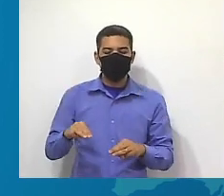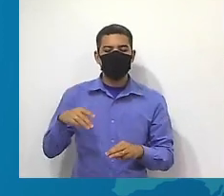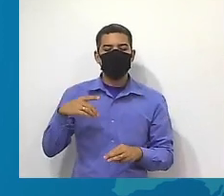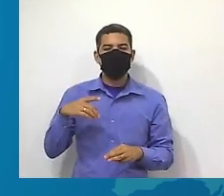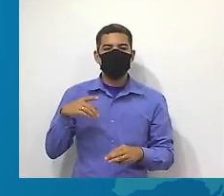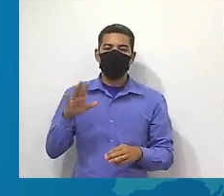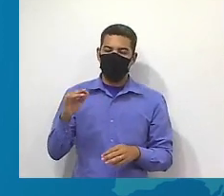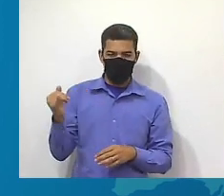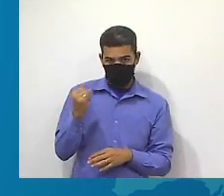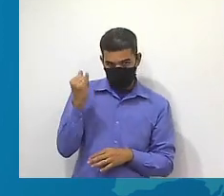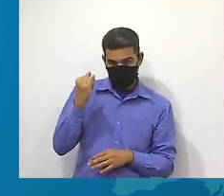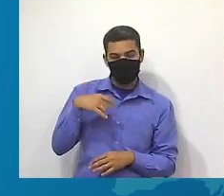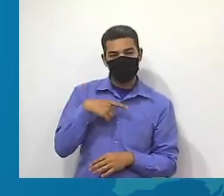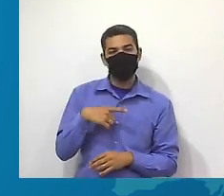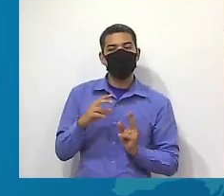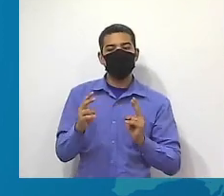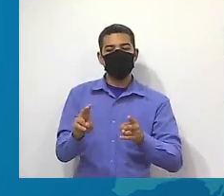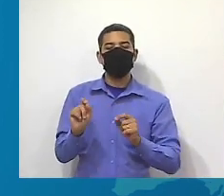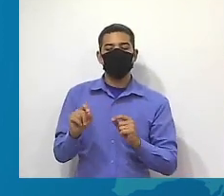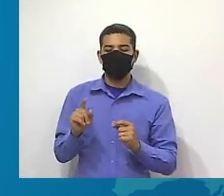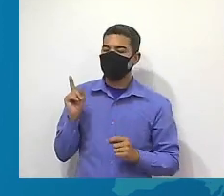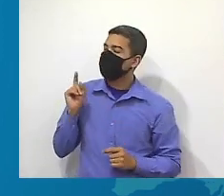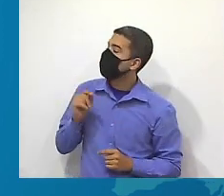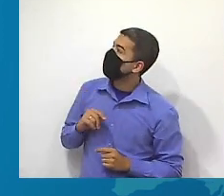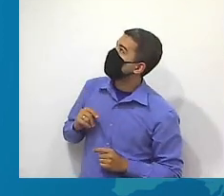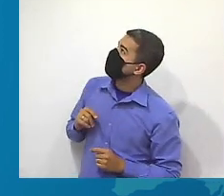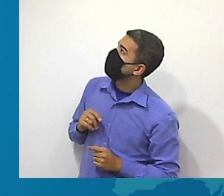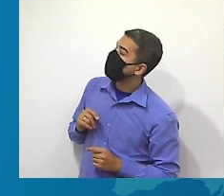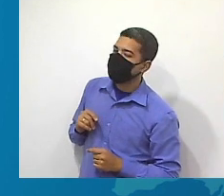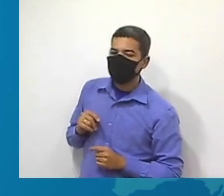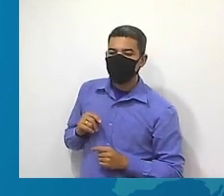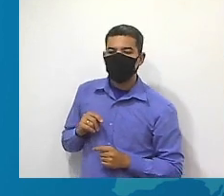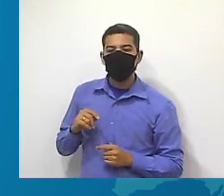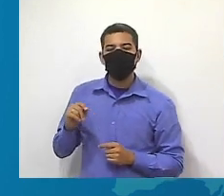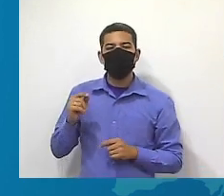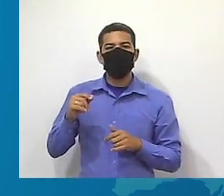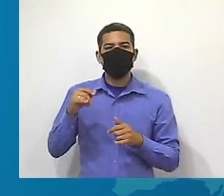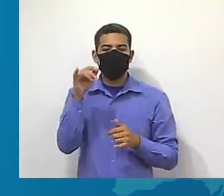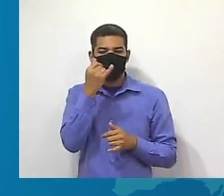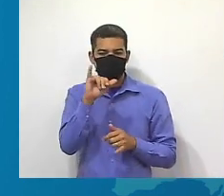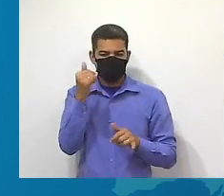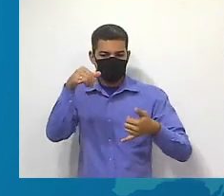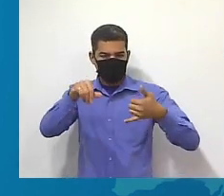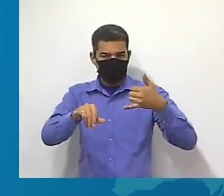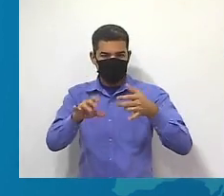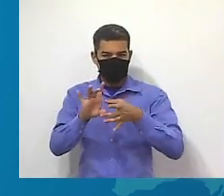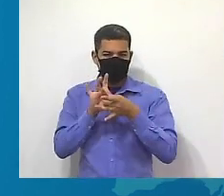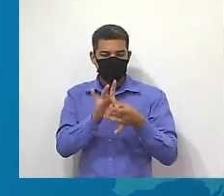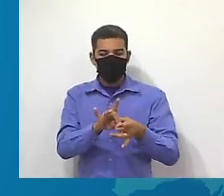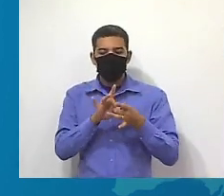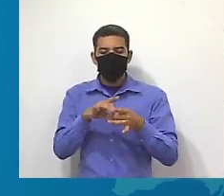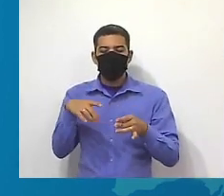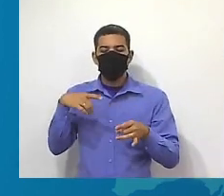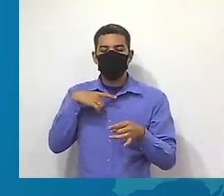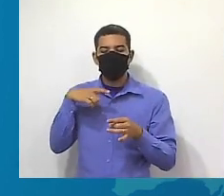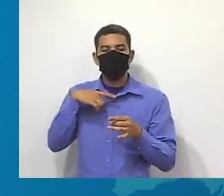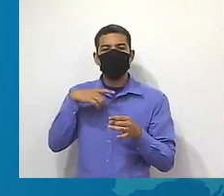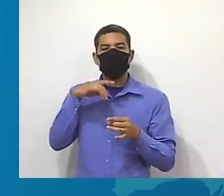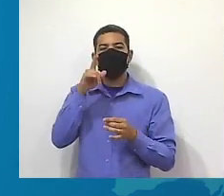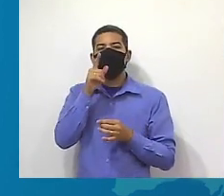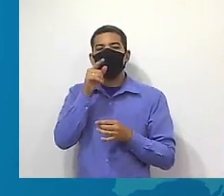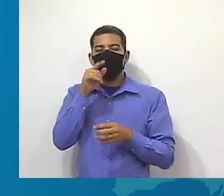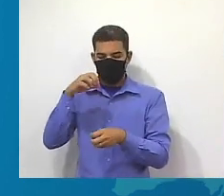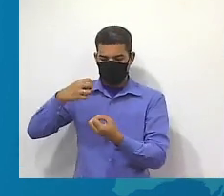não menos importante, a energia de ligação ela está também na interação entre as moléculas. Então, as moléculas de água